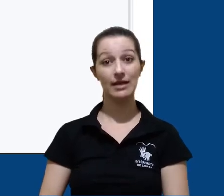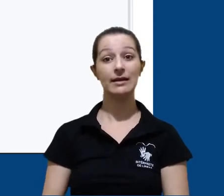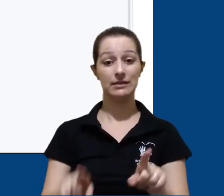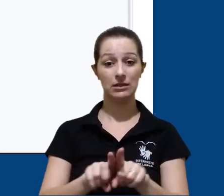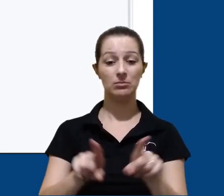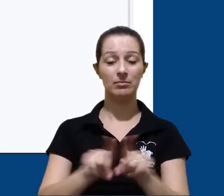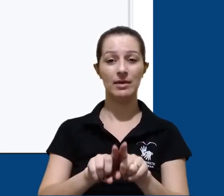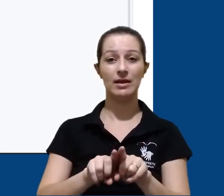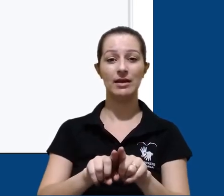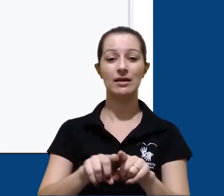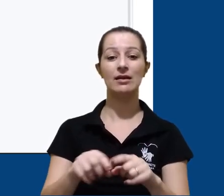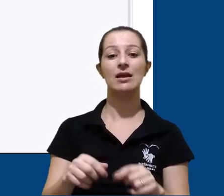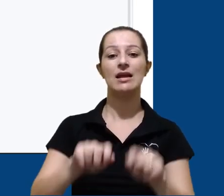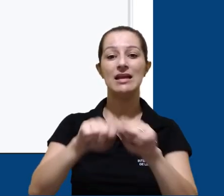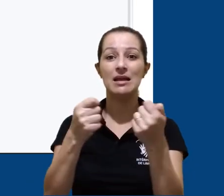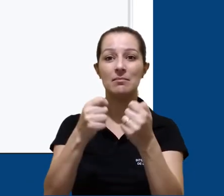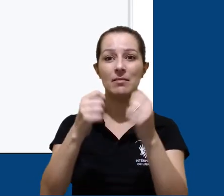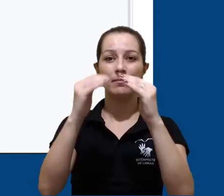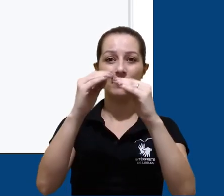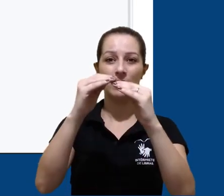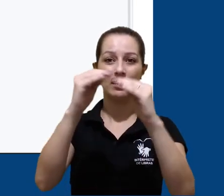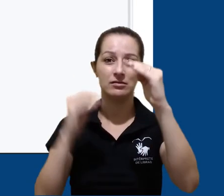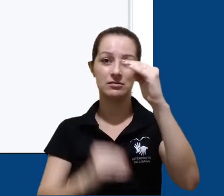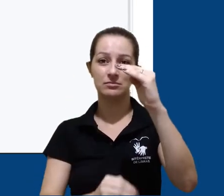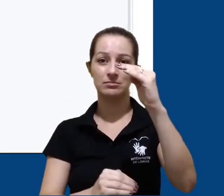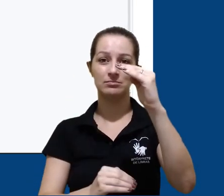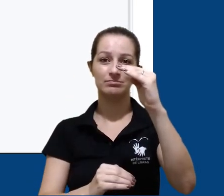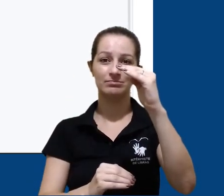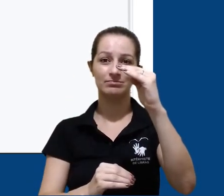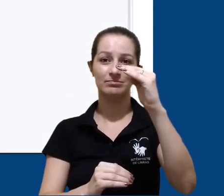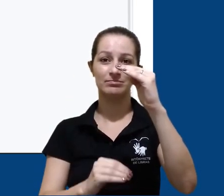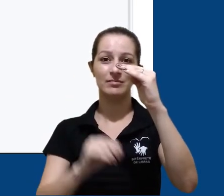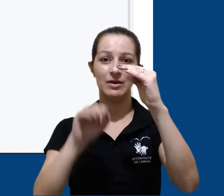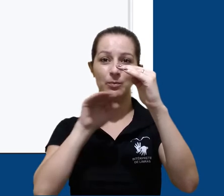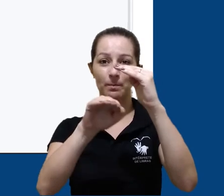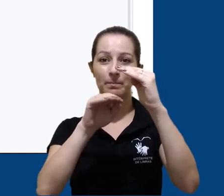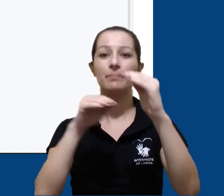o que podemos fazer o quebrar completamente a linha